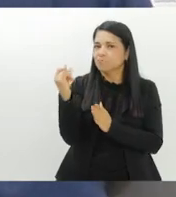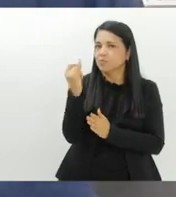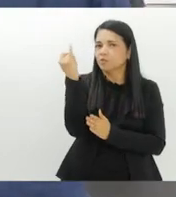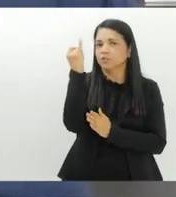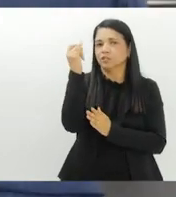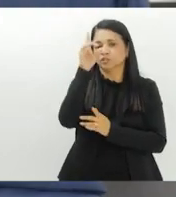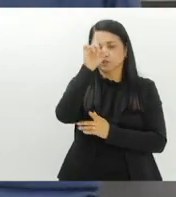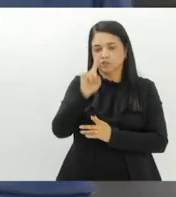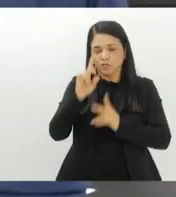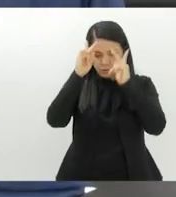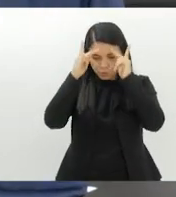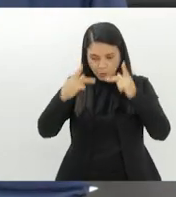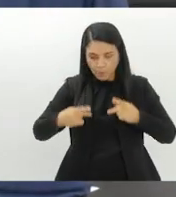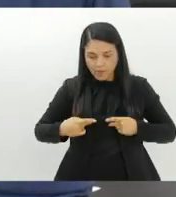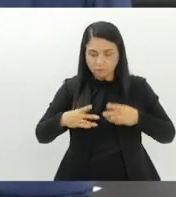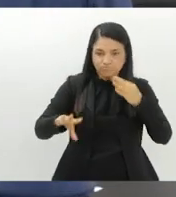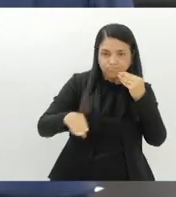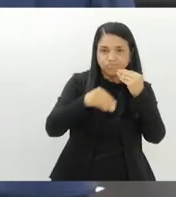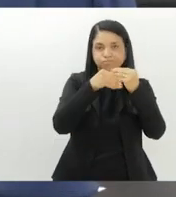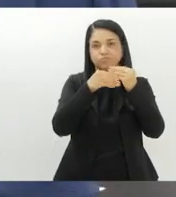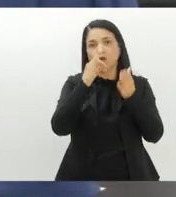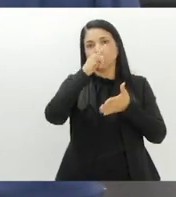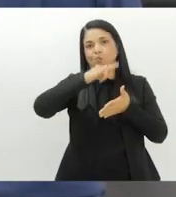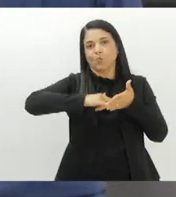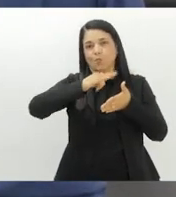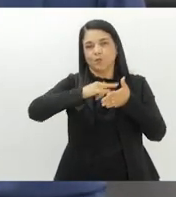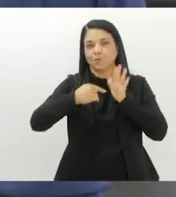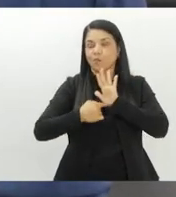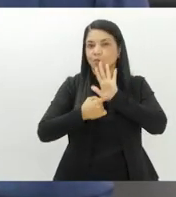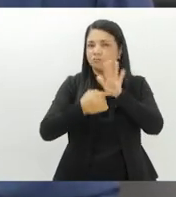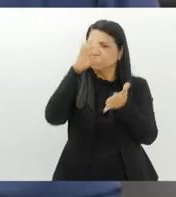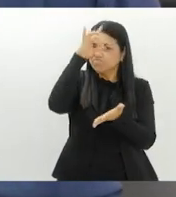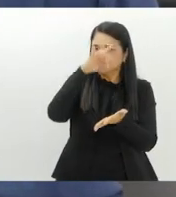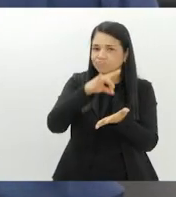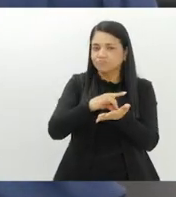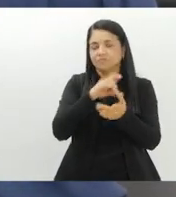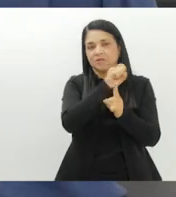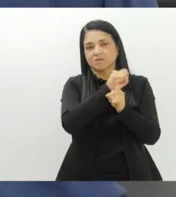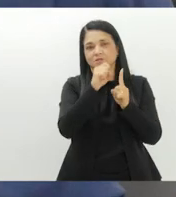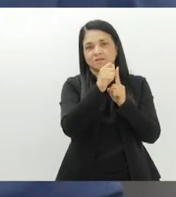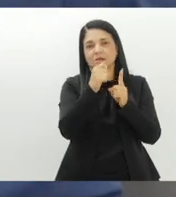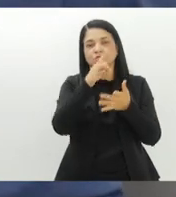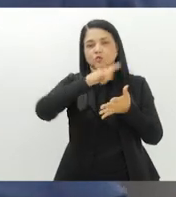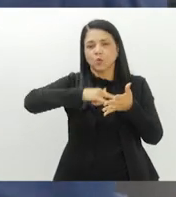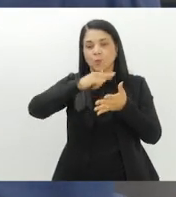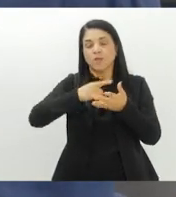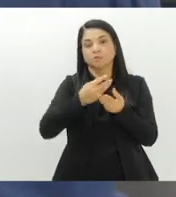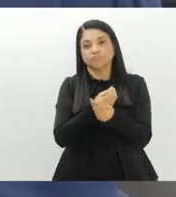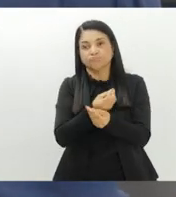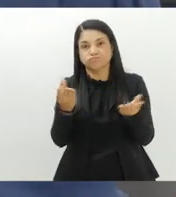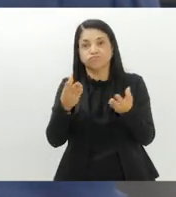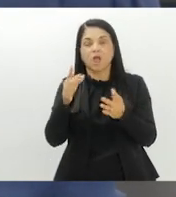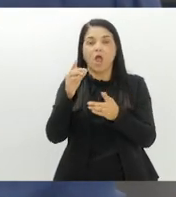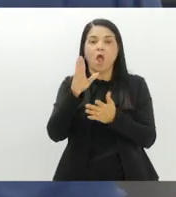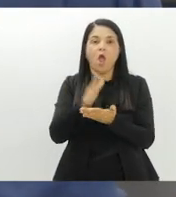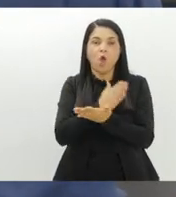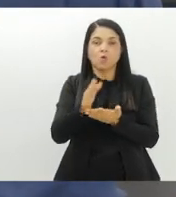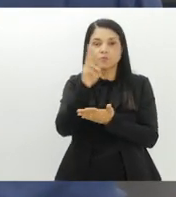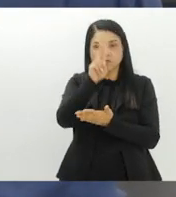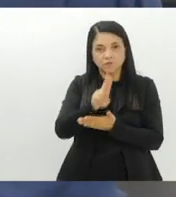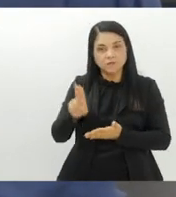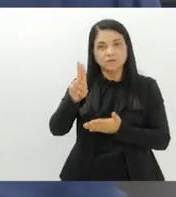do documento, para mostrar essa realidade para a sociedade, um documento que está em algumas universidades como elemento de